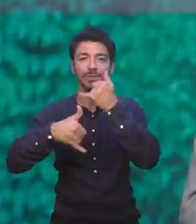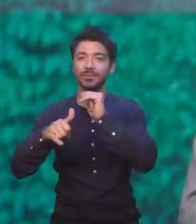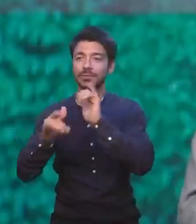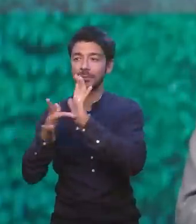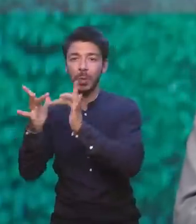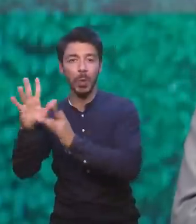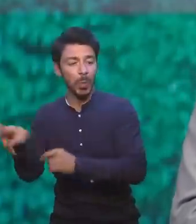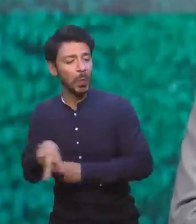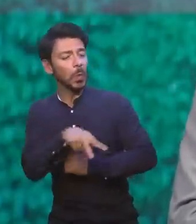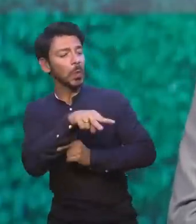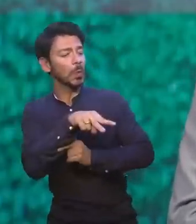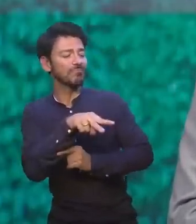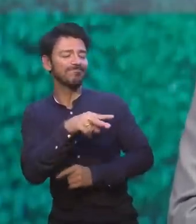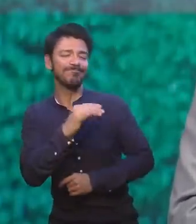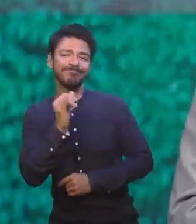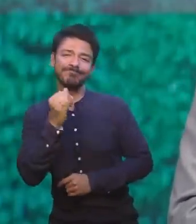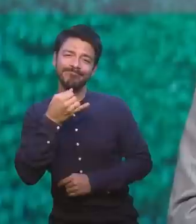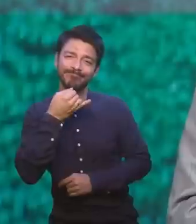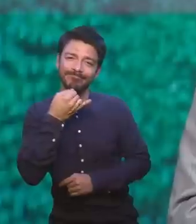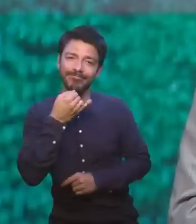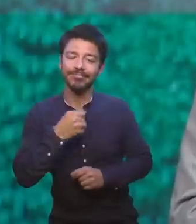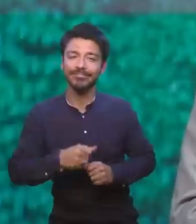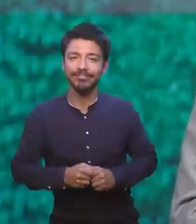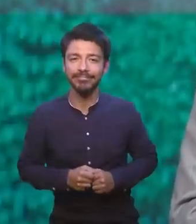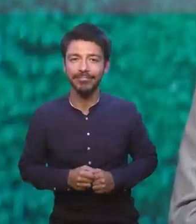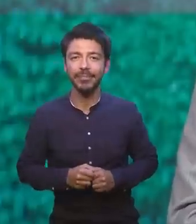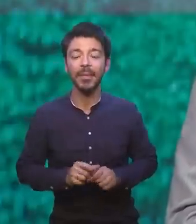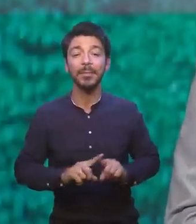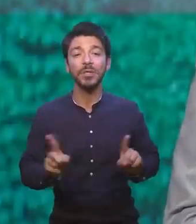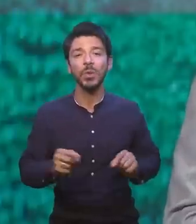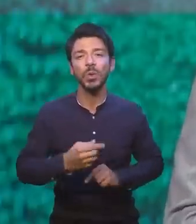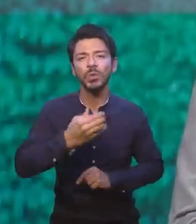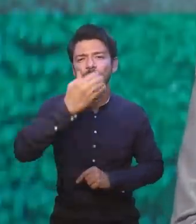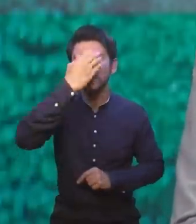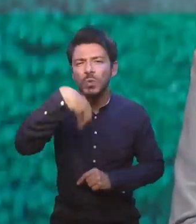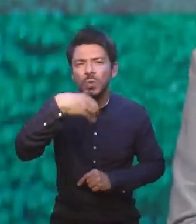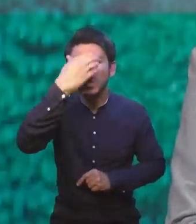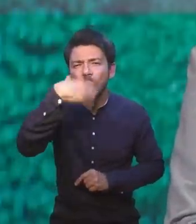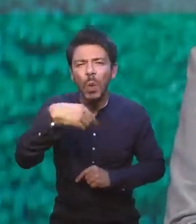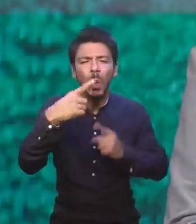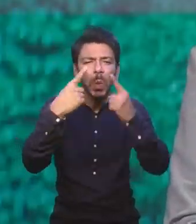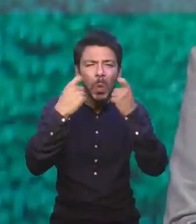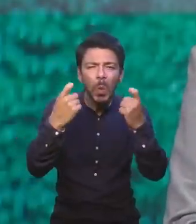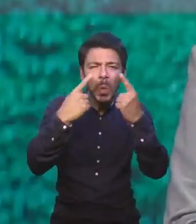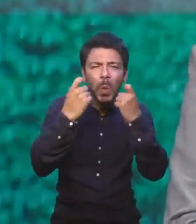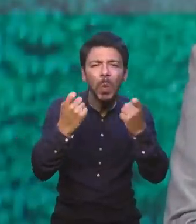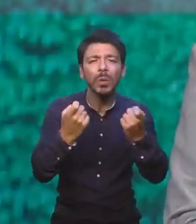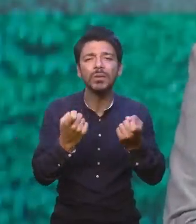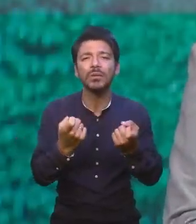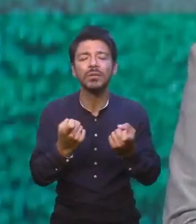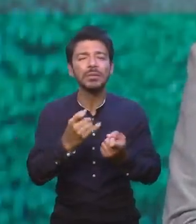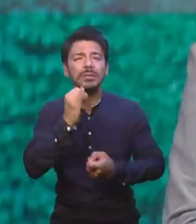de revolta. É o choro sereno, de tristeza. Por que ainda se equivocais?